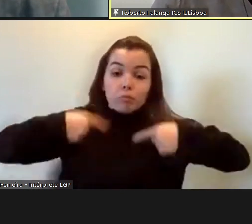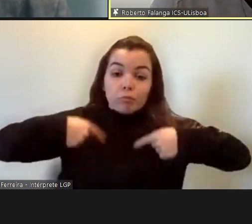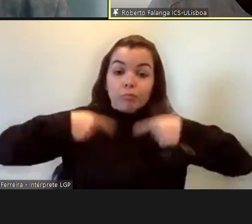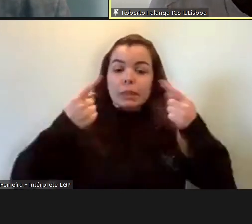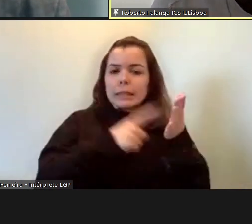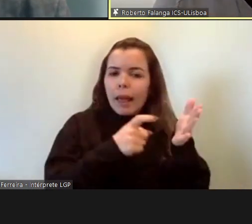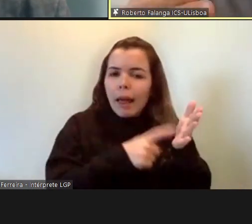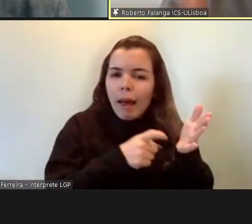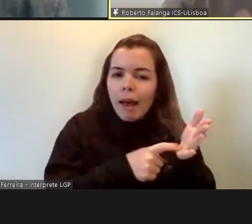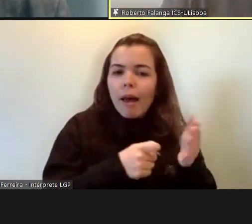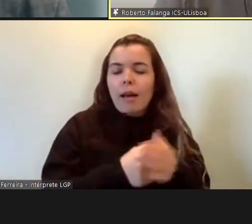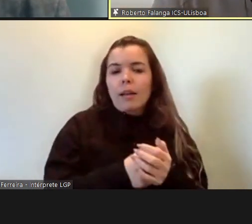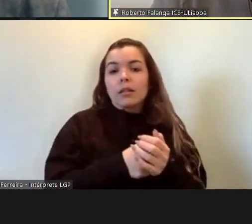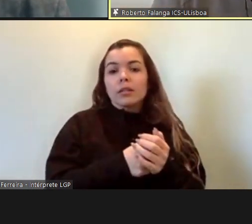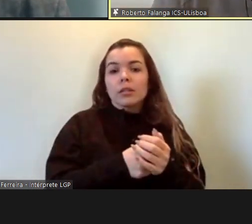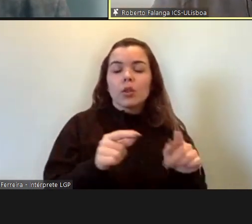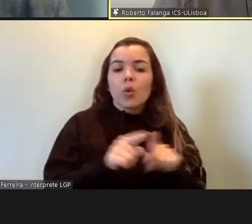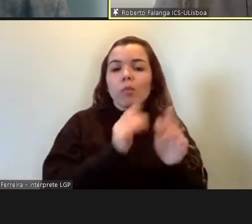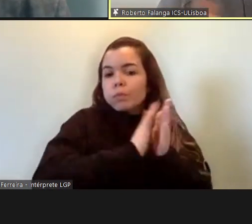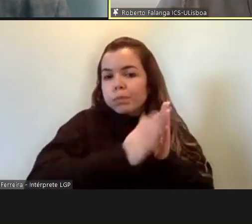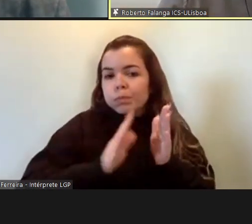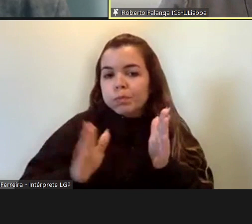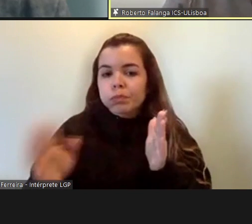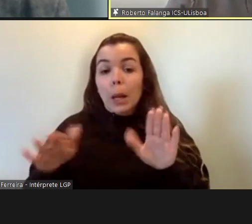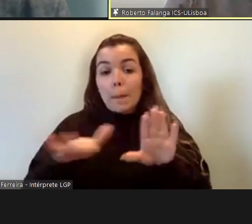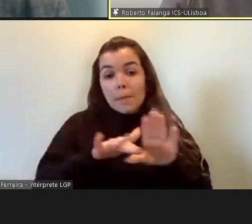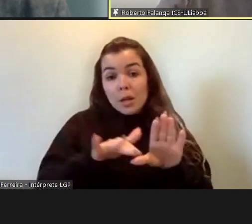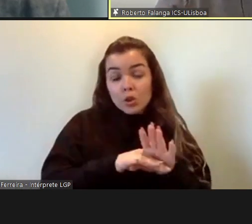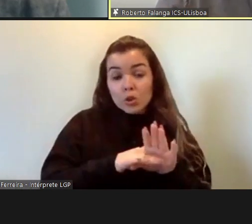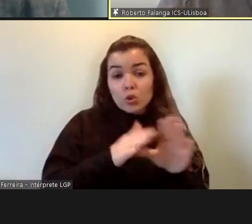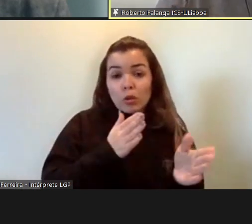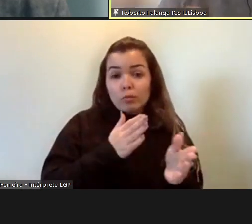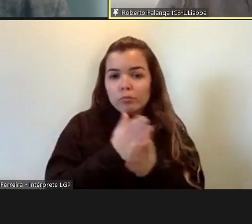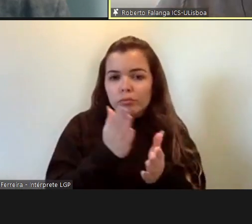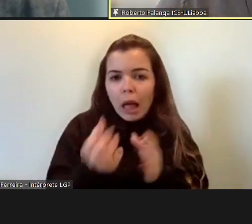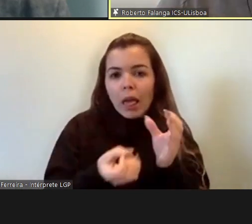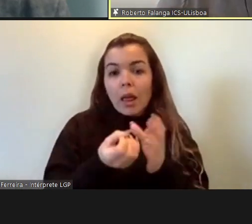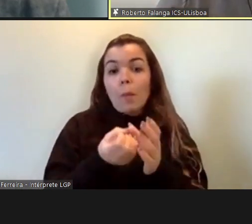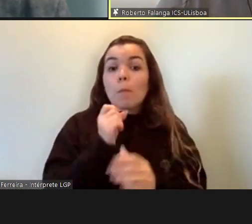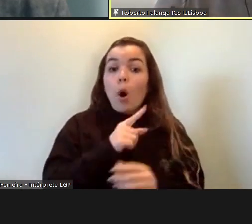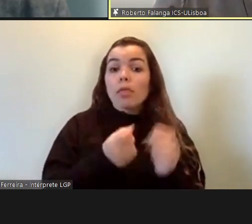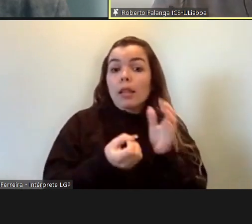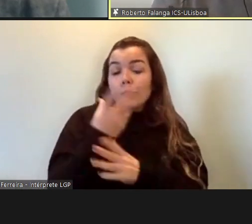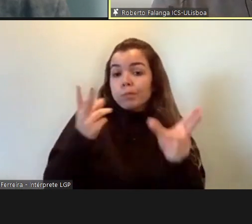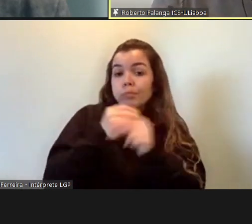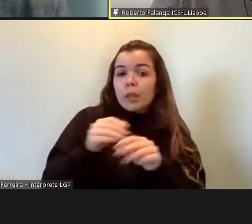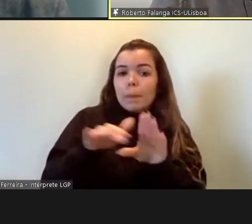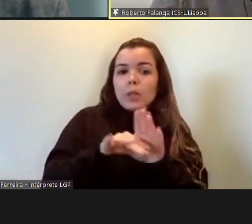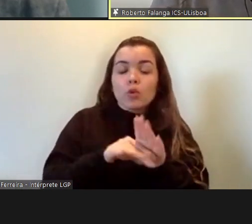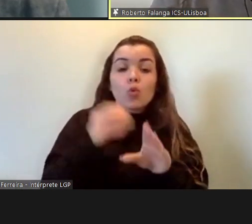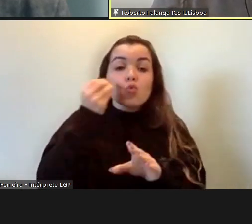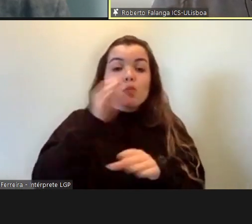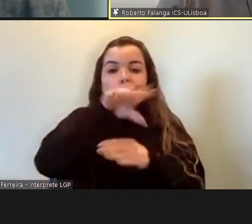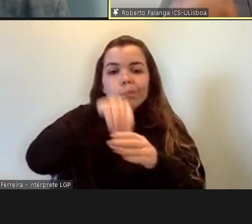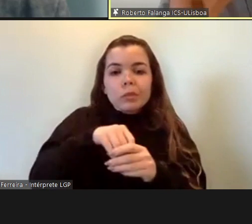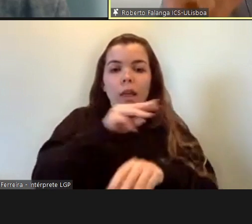que burocratizar, por exemplo, um processo participativo. Pode reinventar a forma como a participação entra dentro da